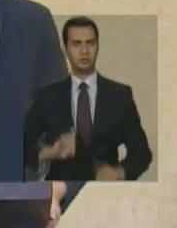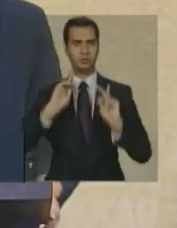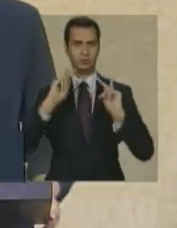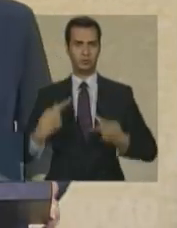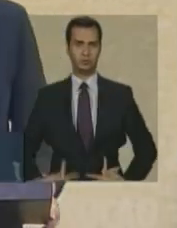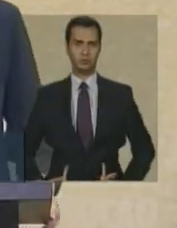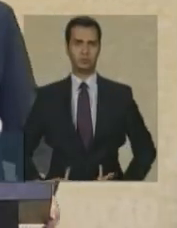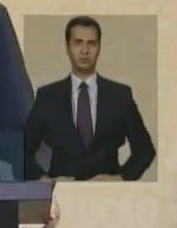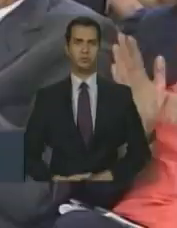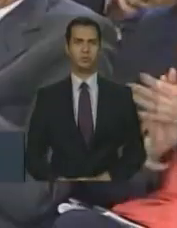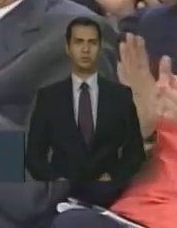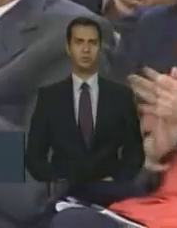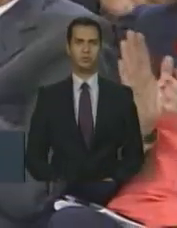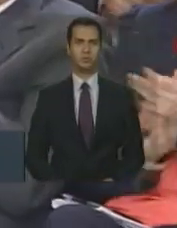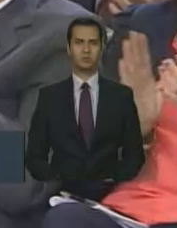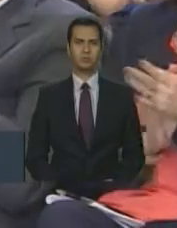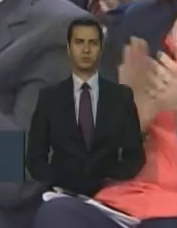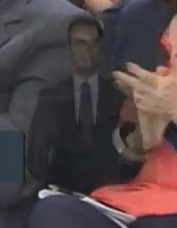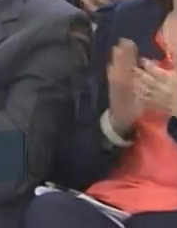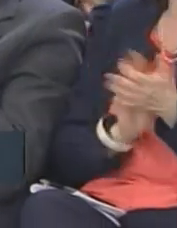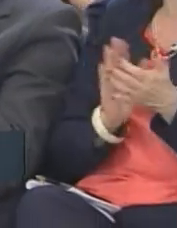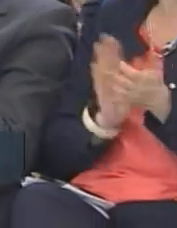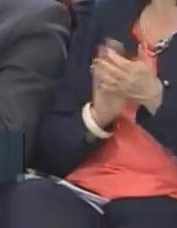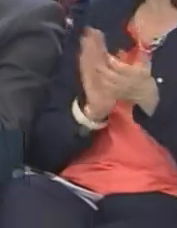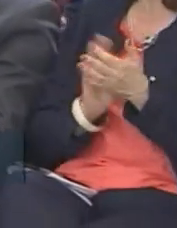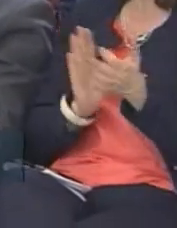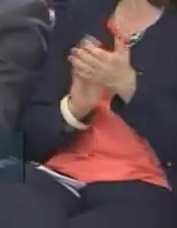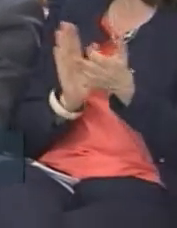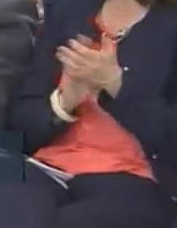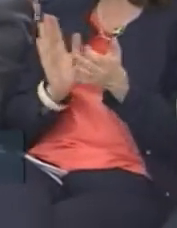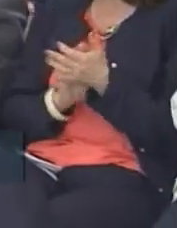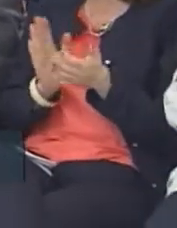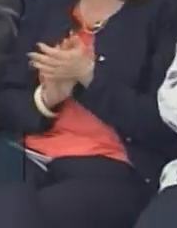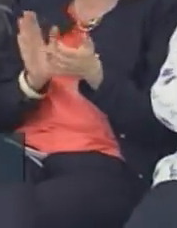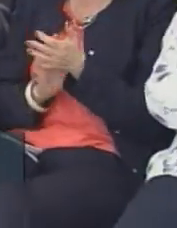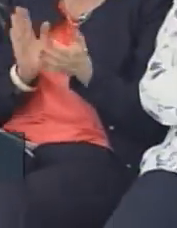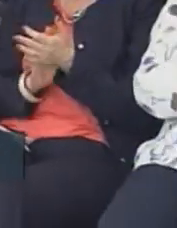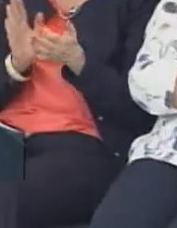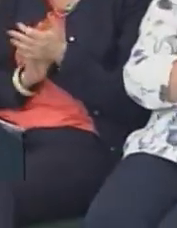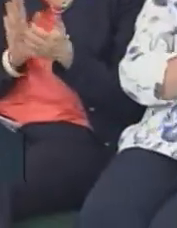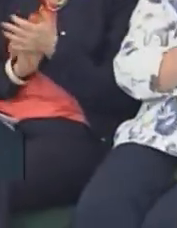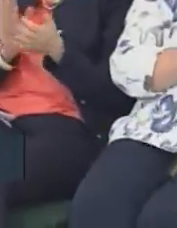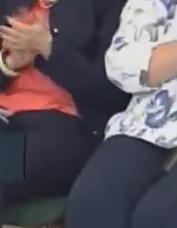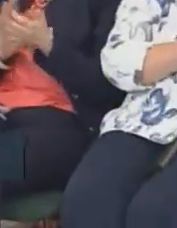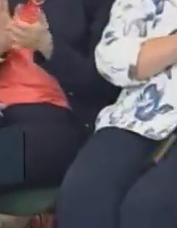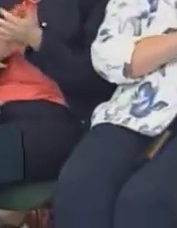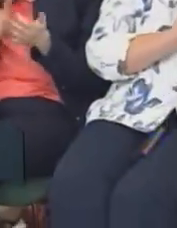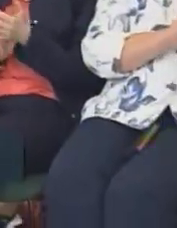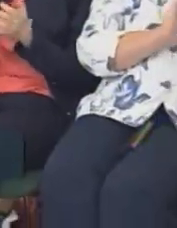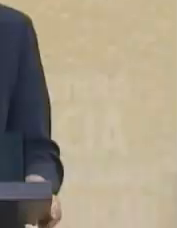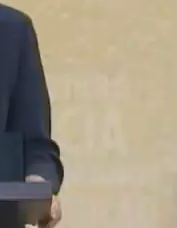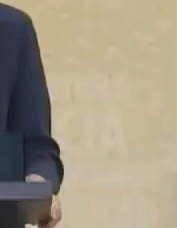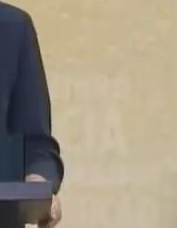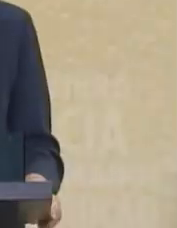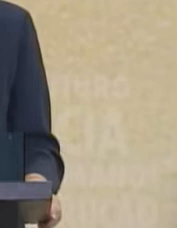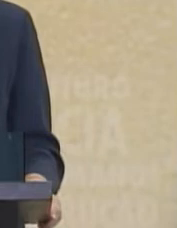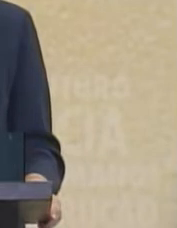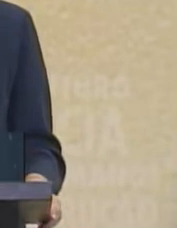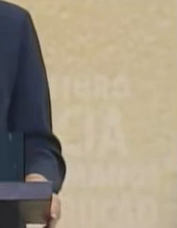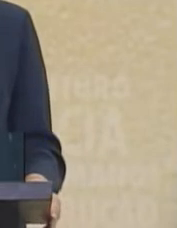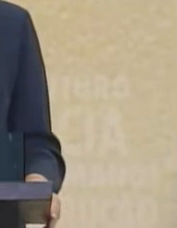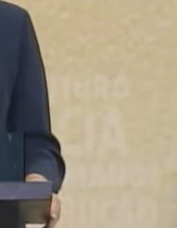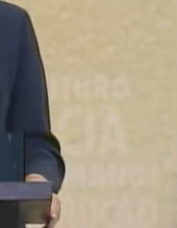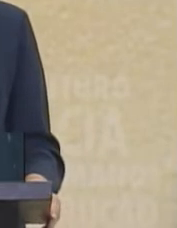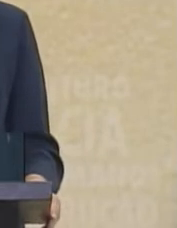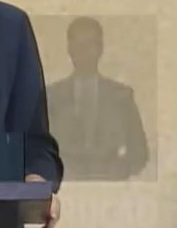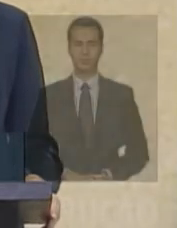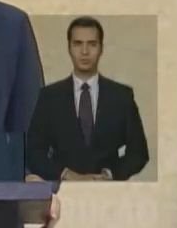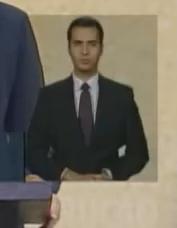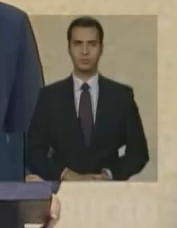a